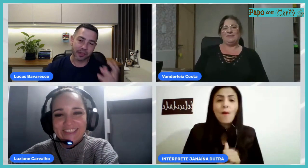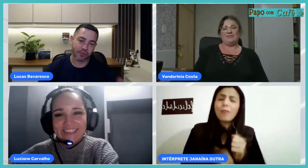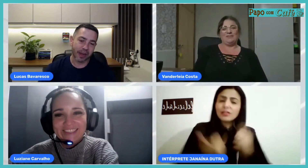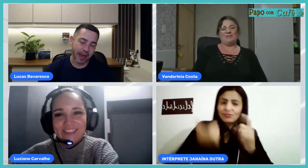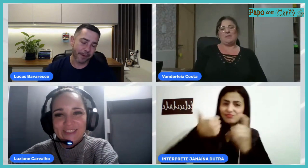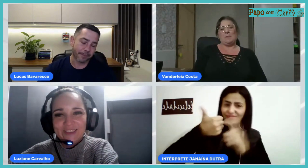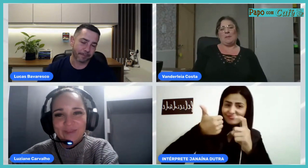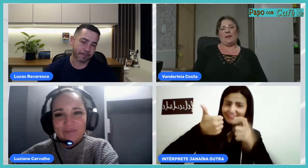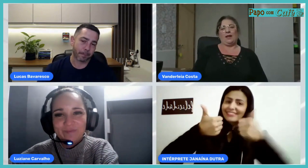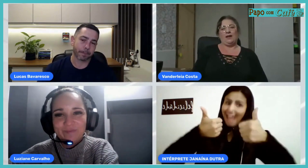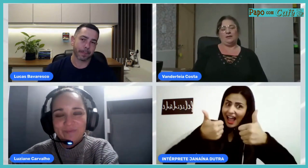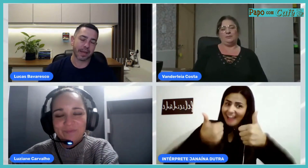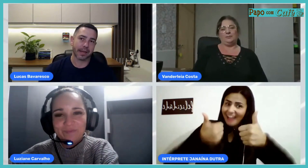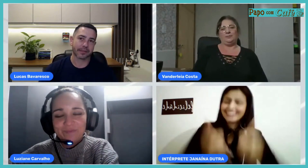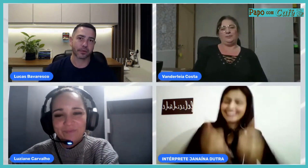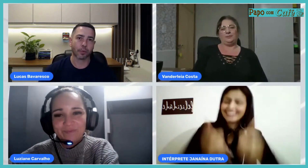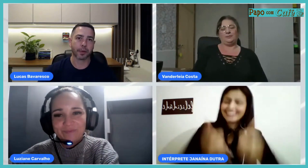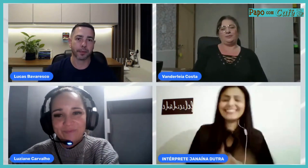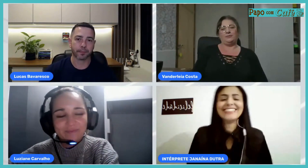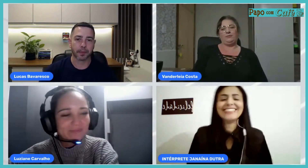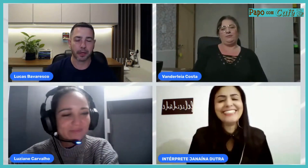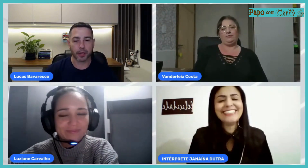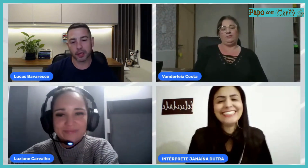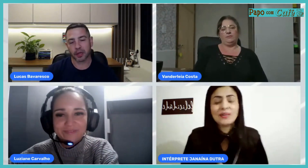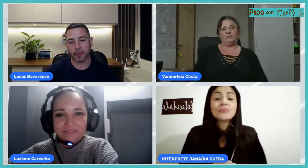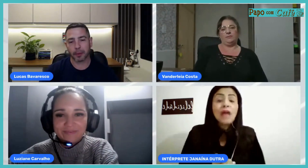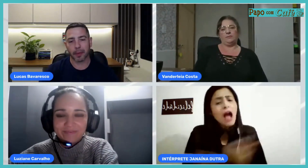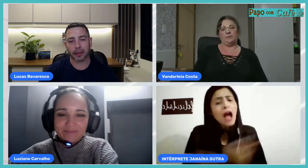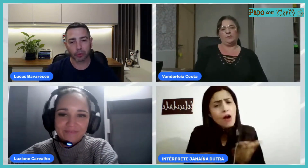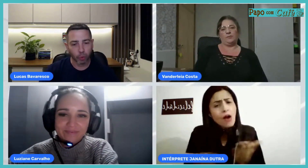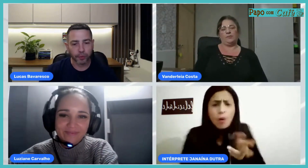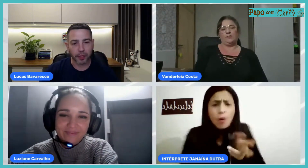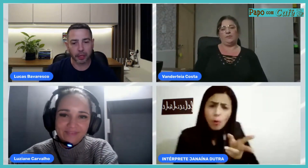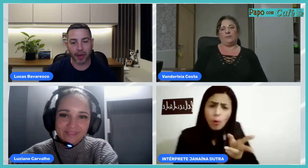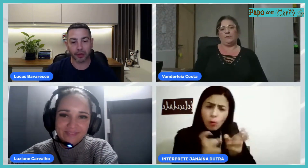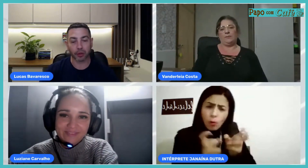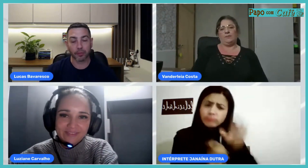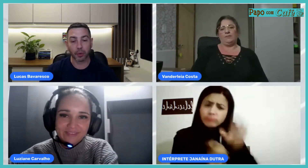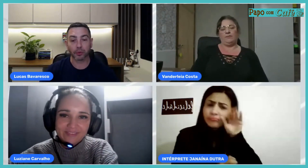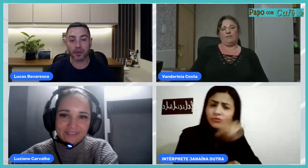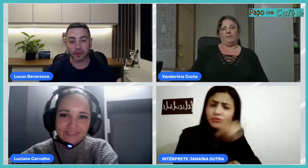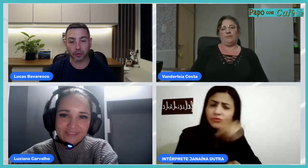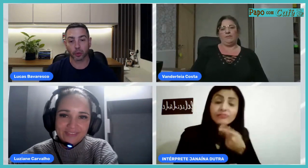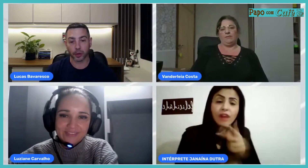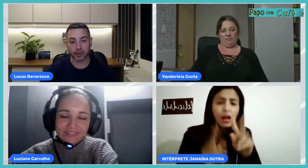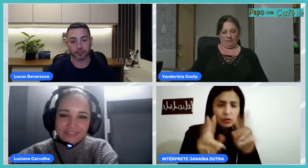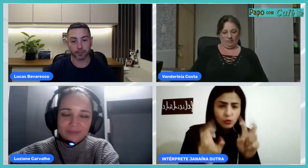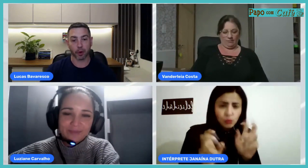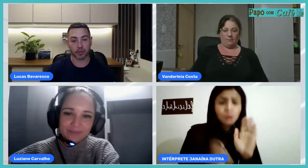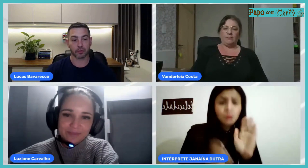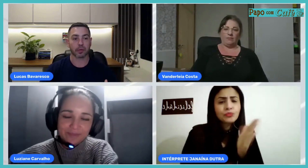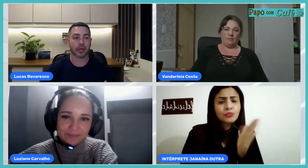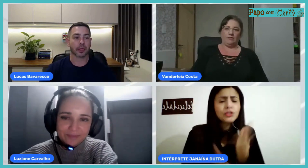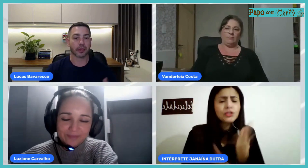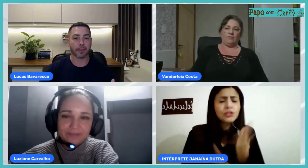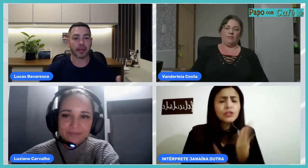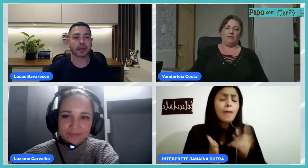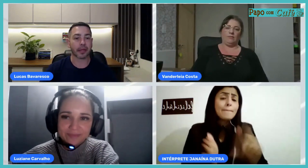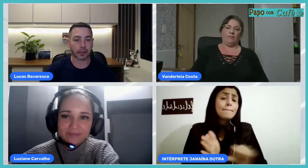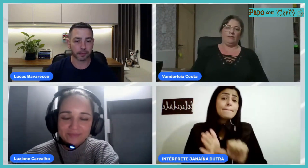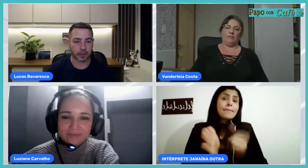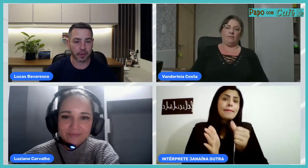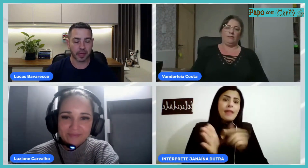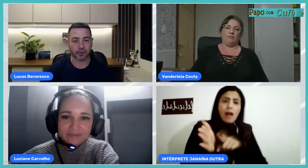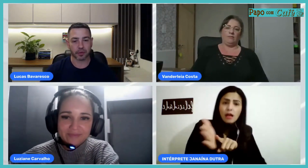Vendo vocês falar sobre, eu já tive a primeira dúvida que eu acho que muitos instrutores possam